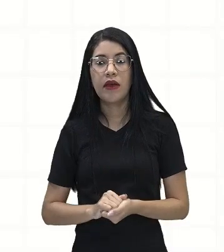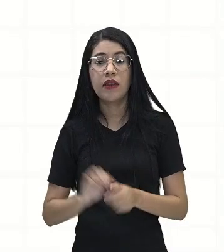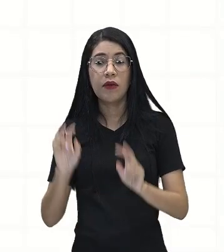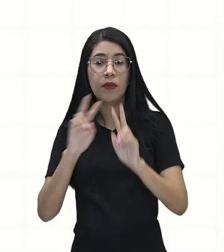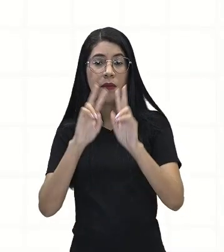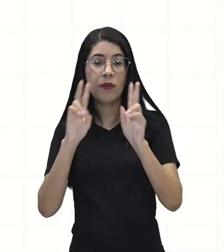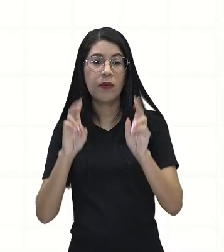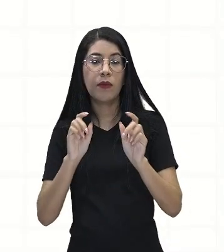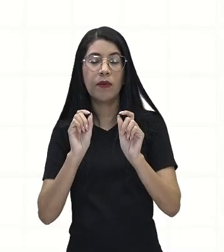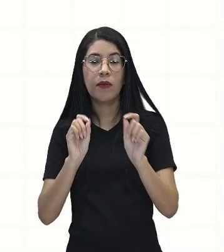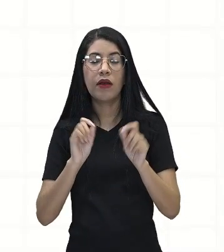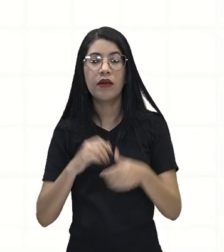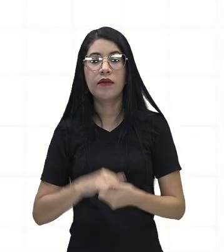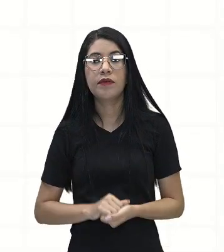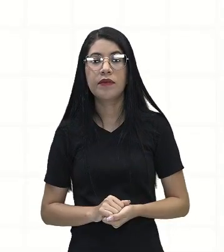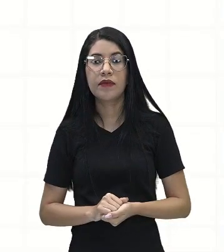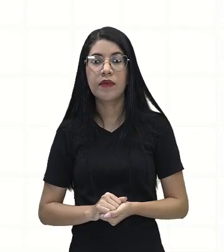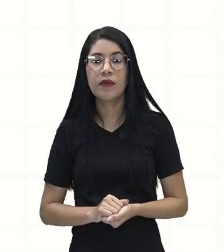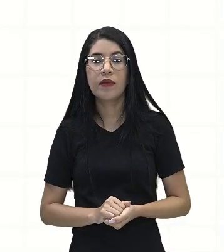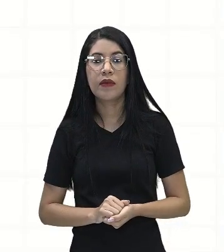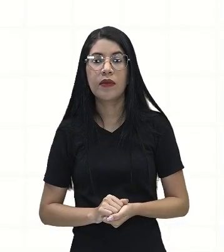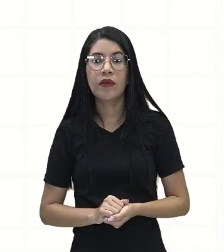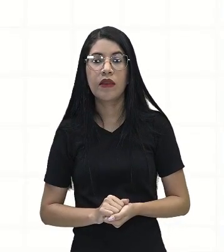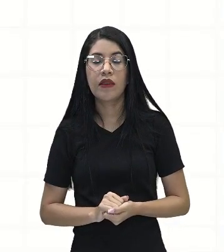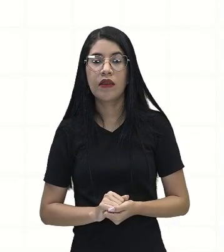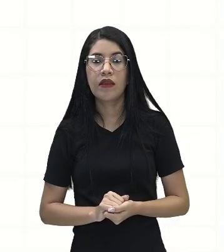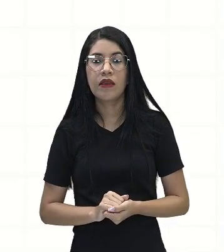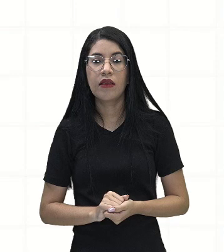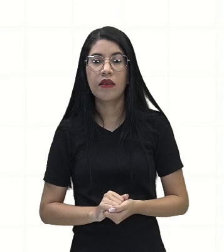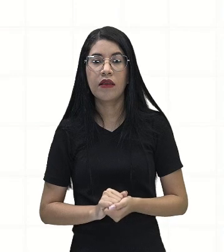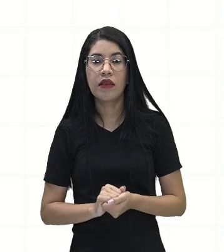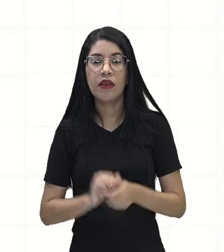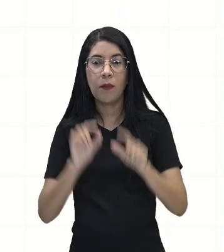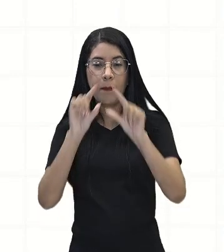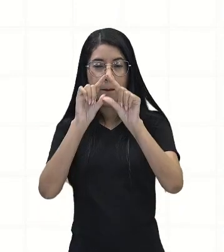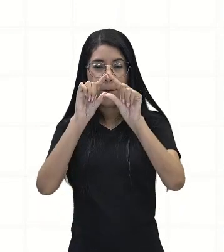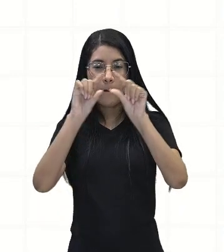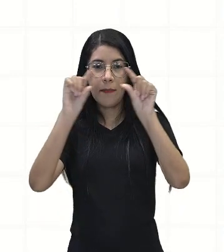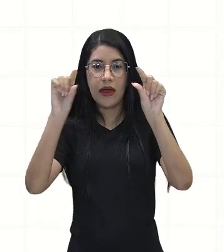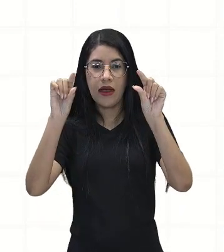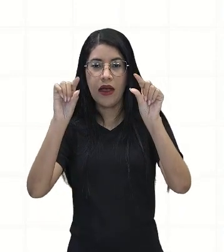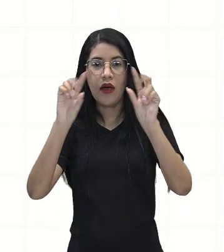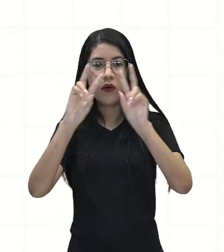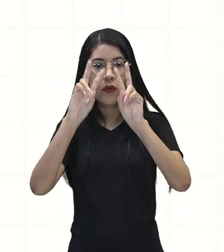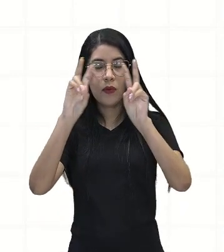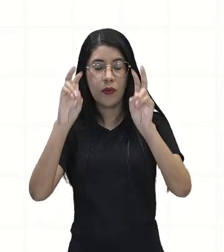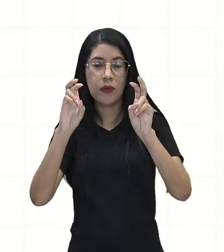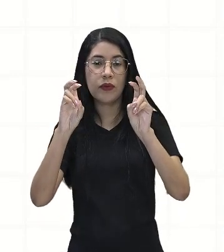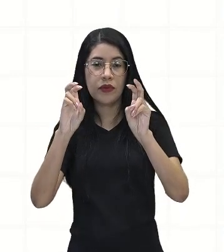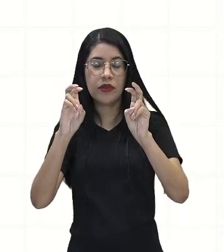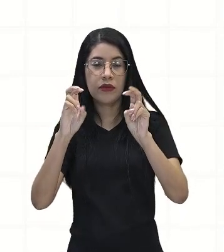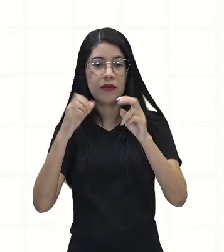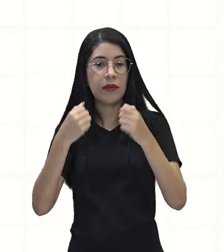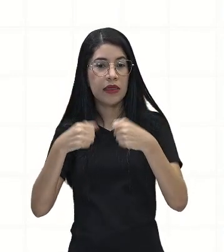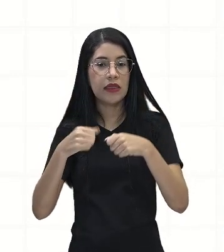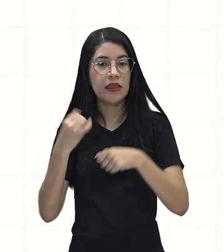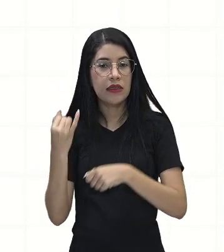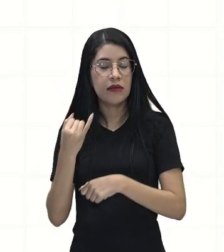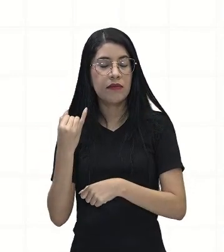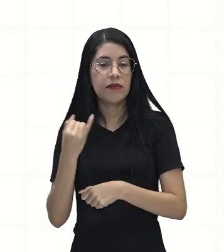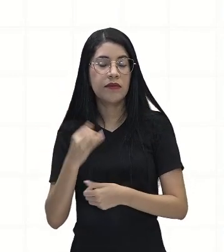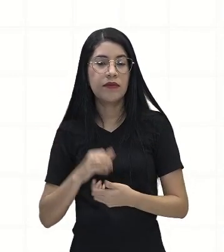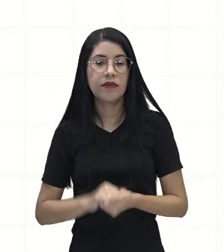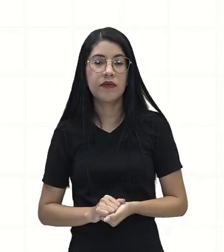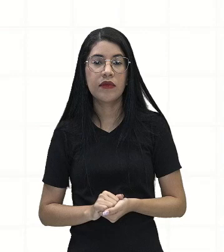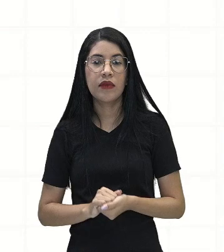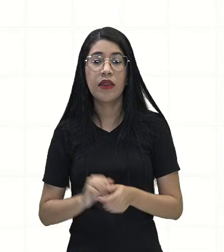do quadro ele deve estar localizado na sua parte superior, bem como